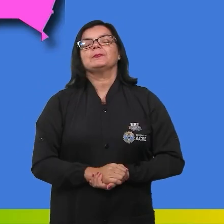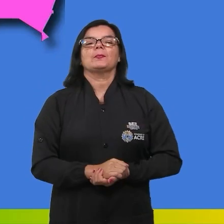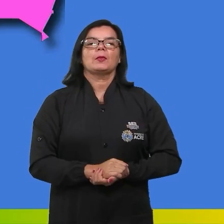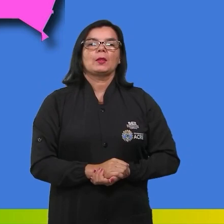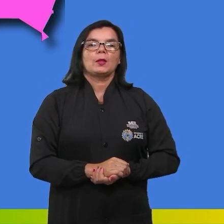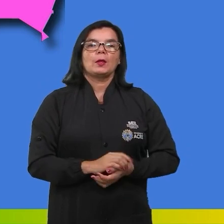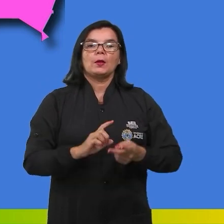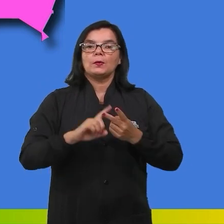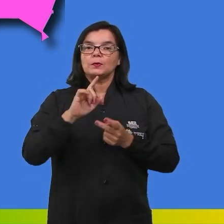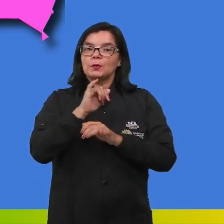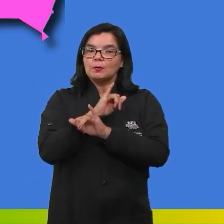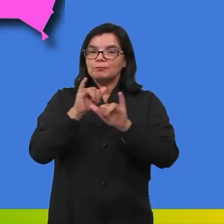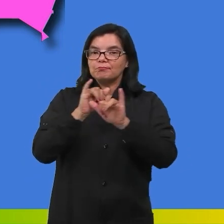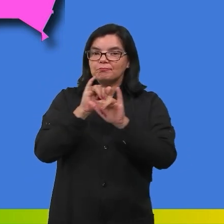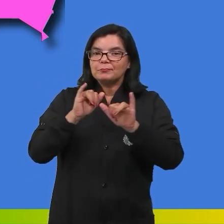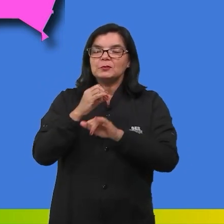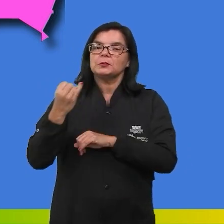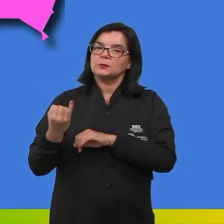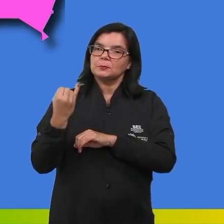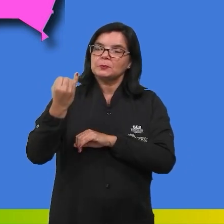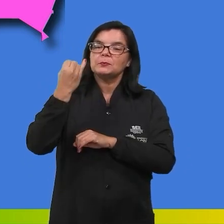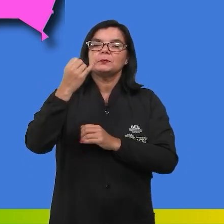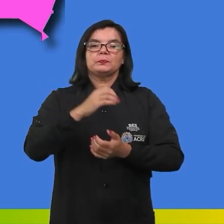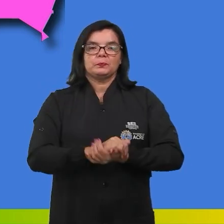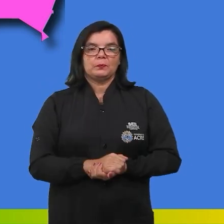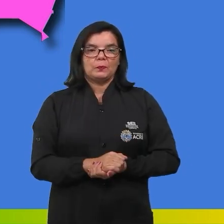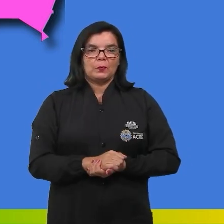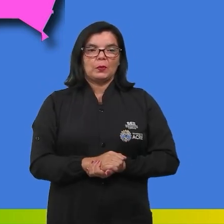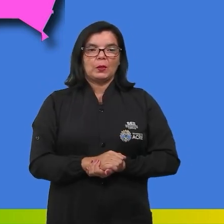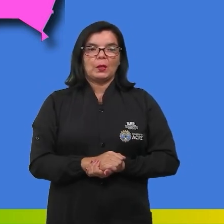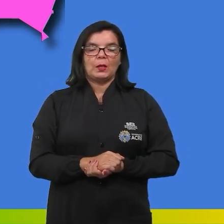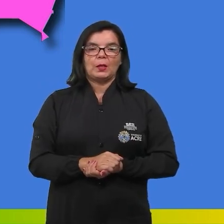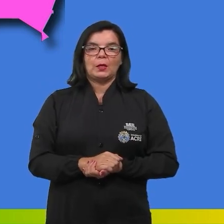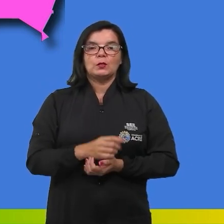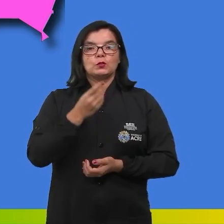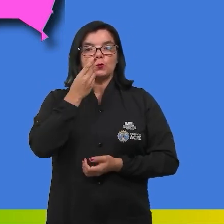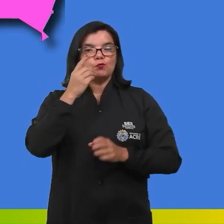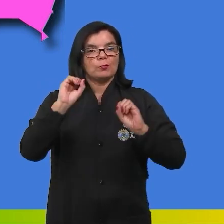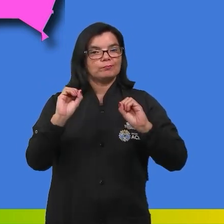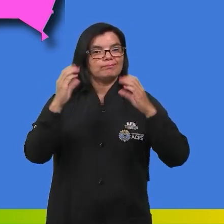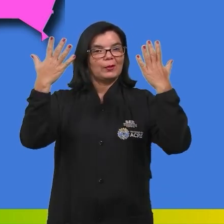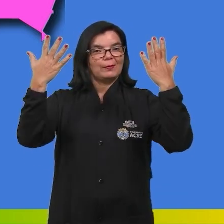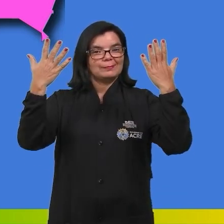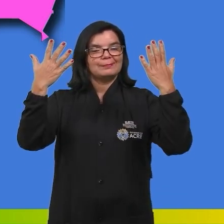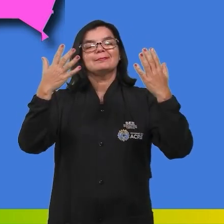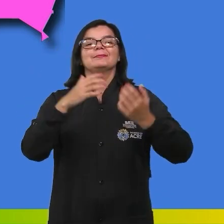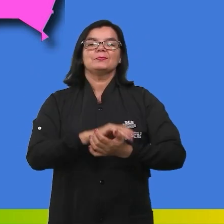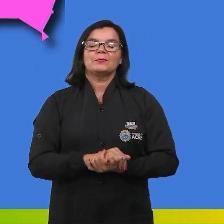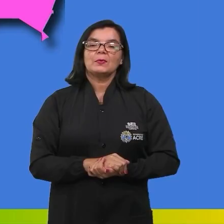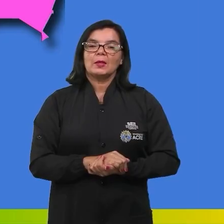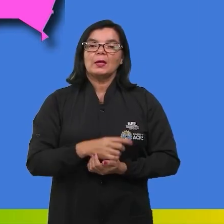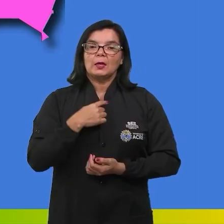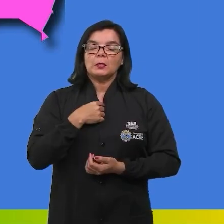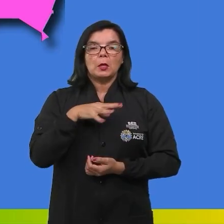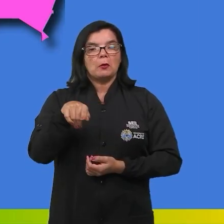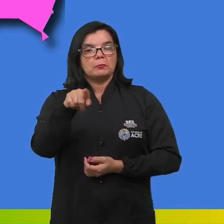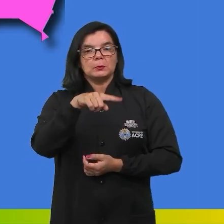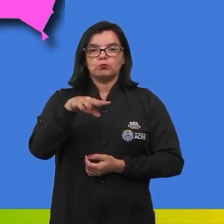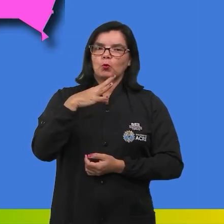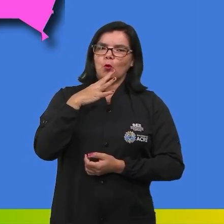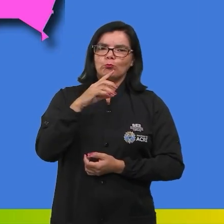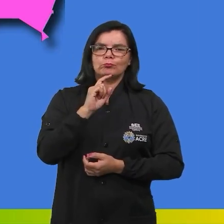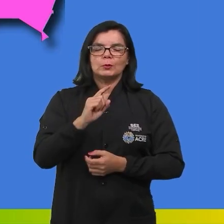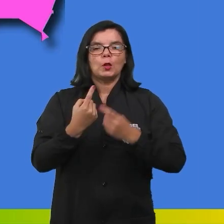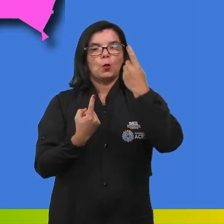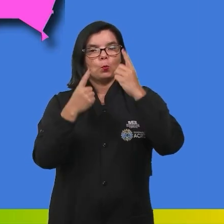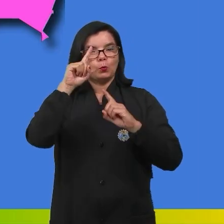Outros dados aqui que vale mencionar, a questão dos os dias festivos, né? Que são, muitos não conhecem, mas temos